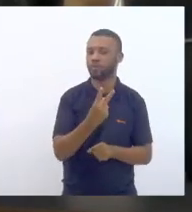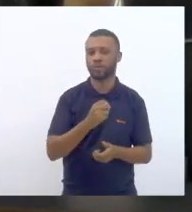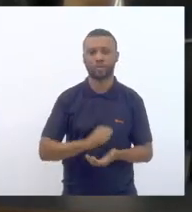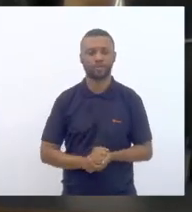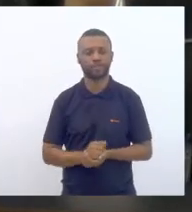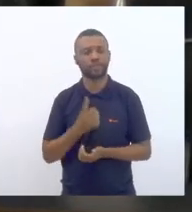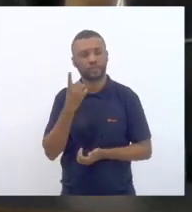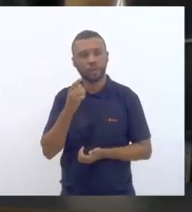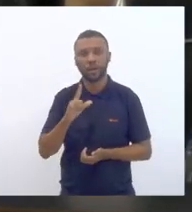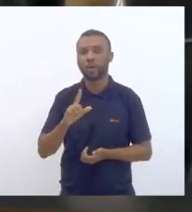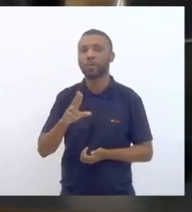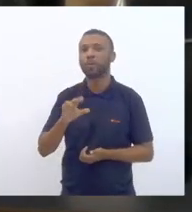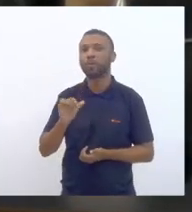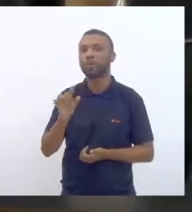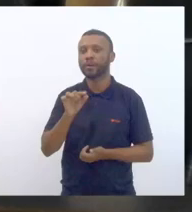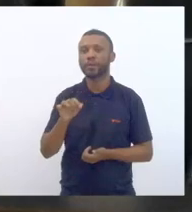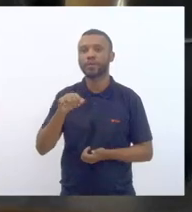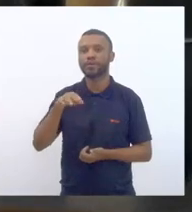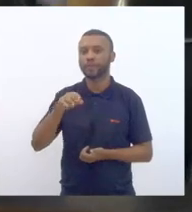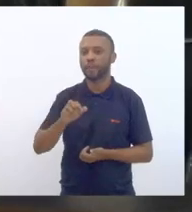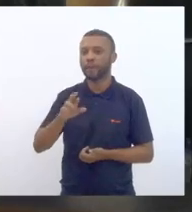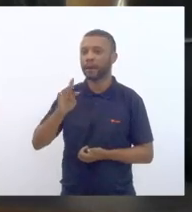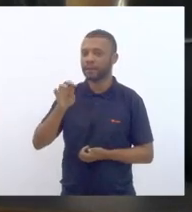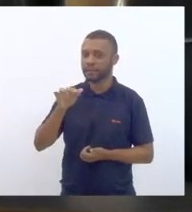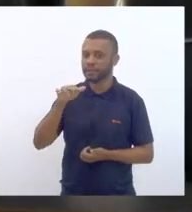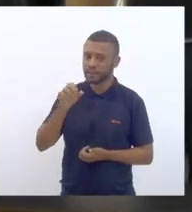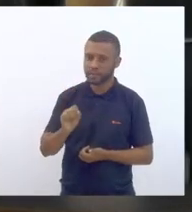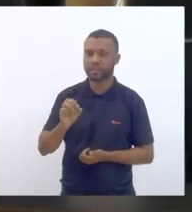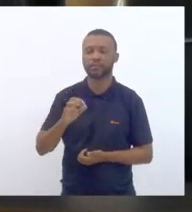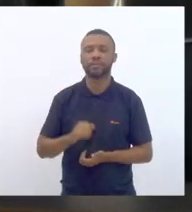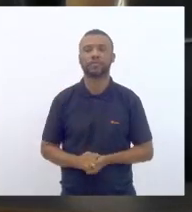Deputado Luiz Martins.